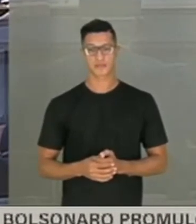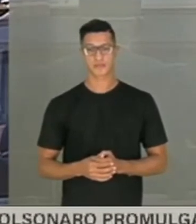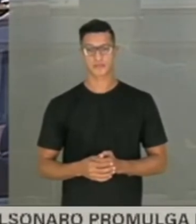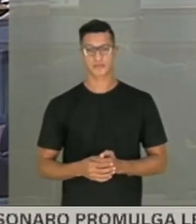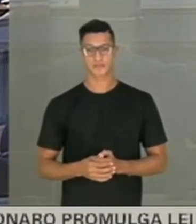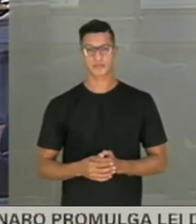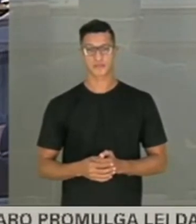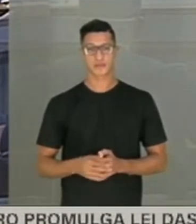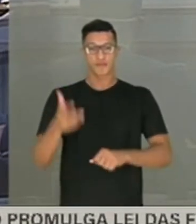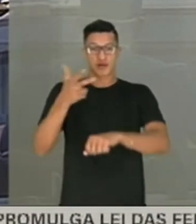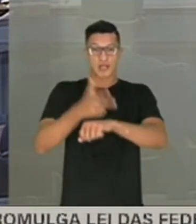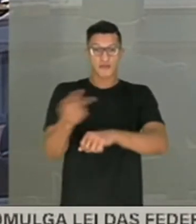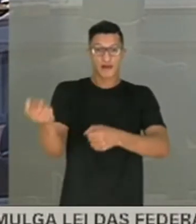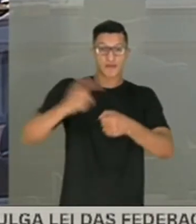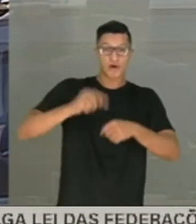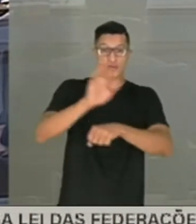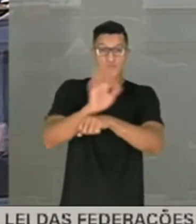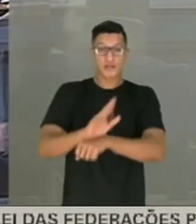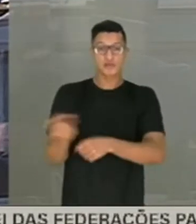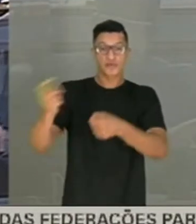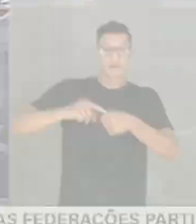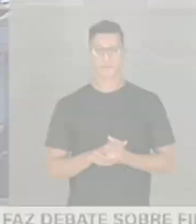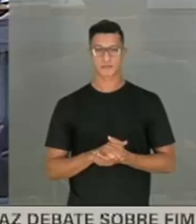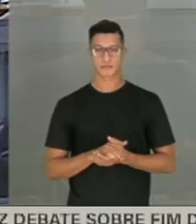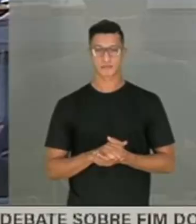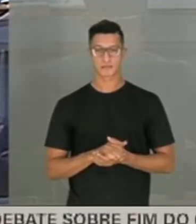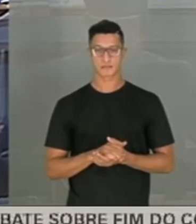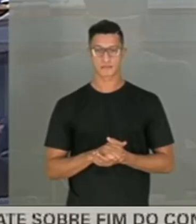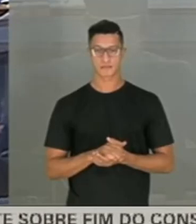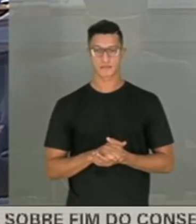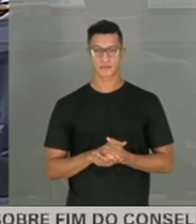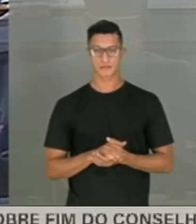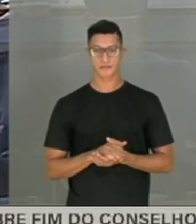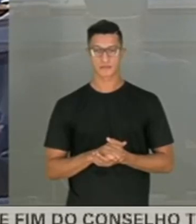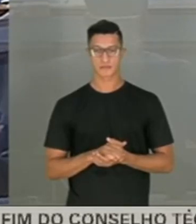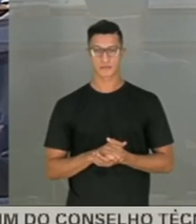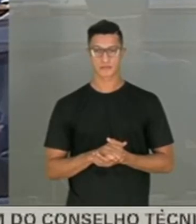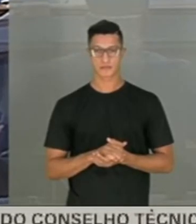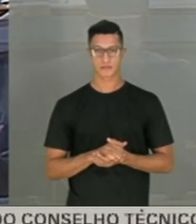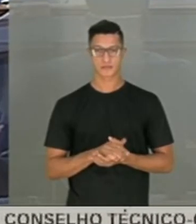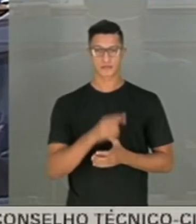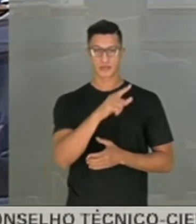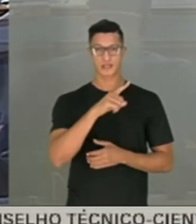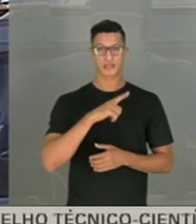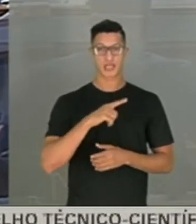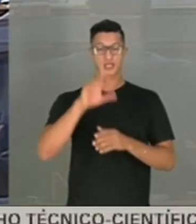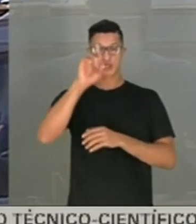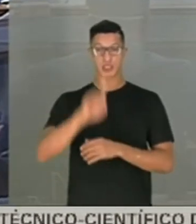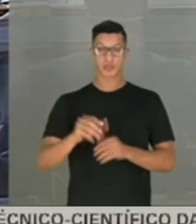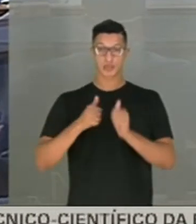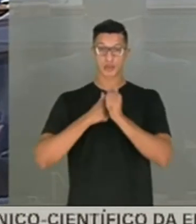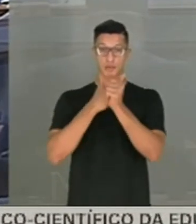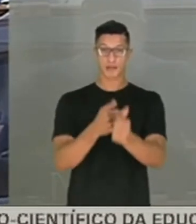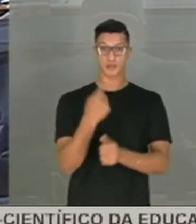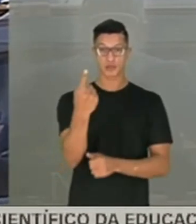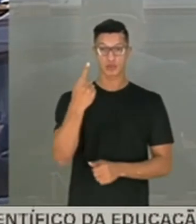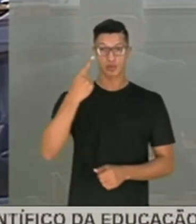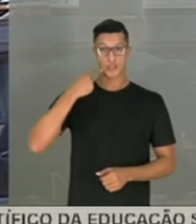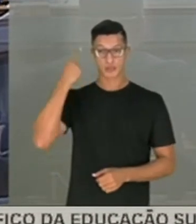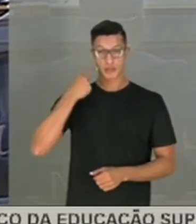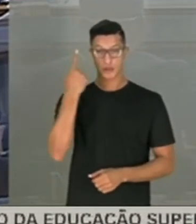não vá volto vídeo gravando ele tem direito acompanhamento de um advogado